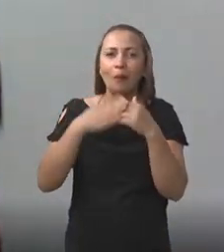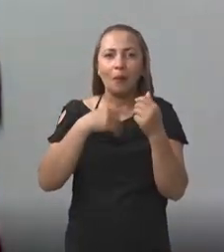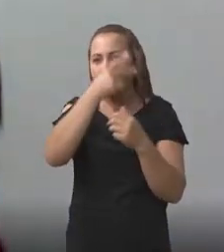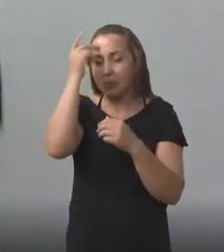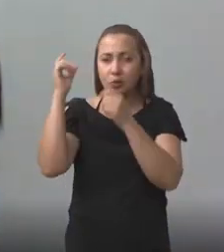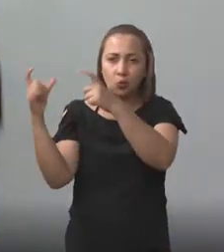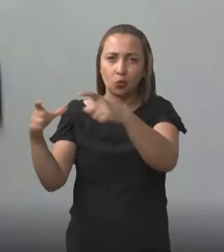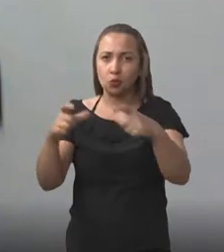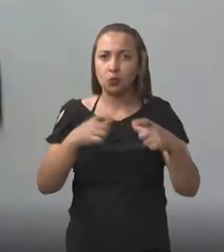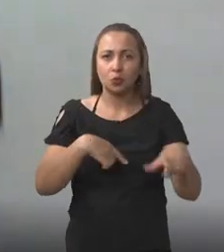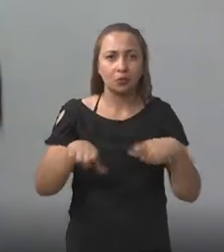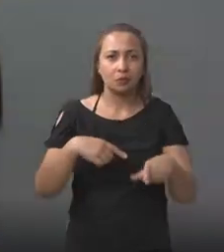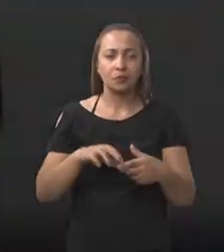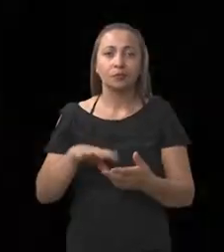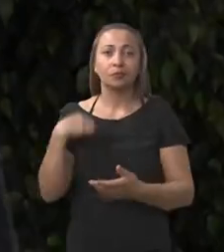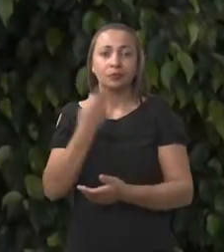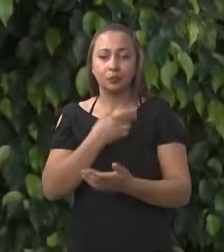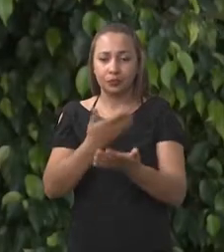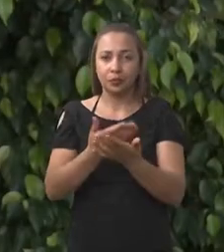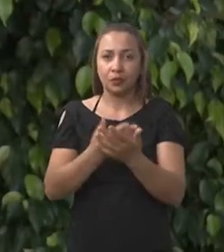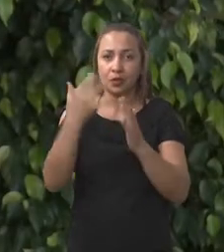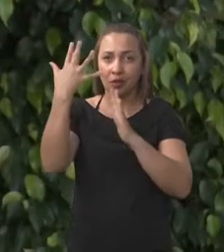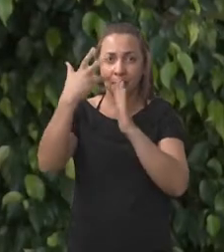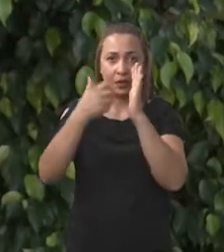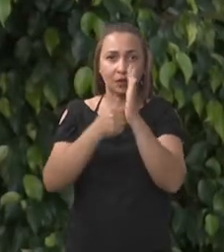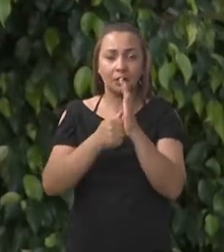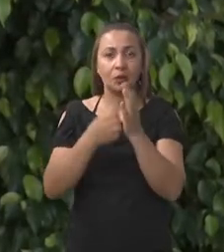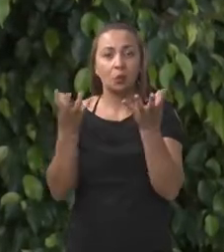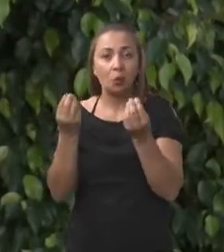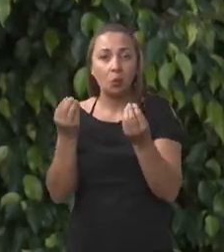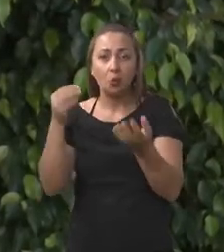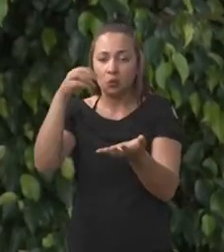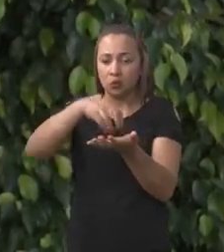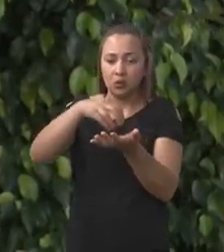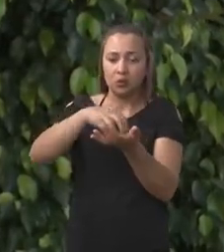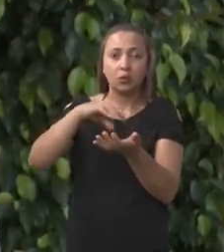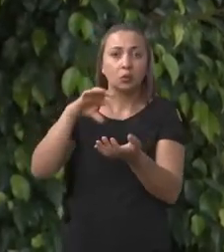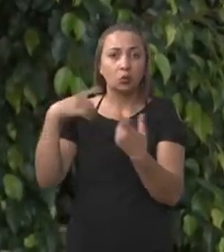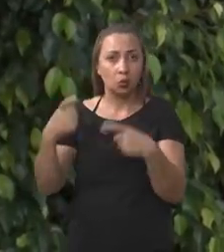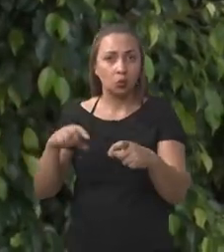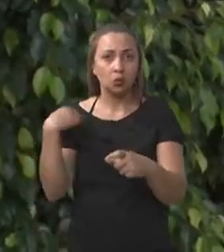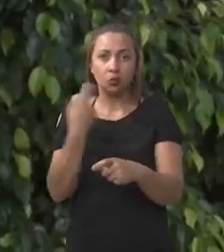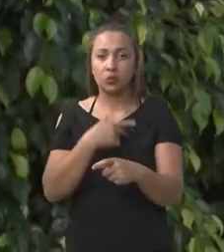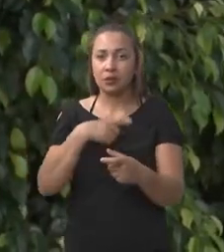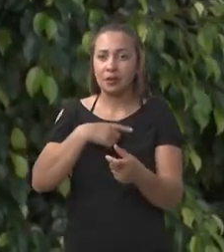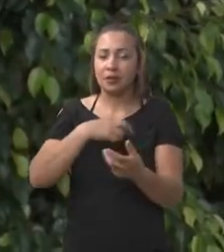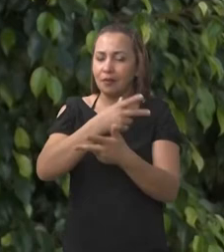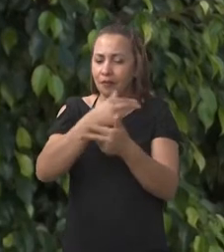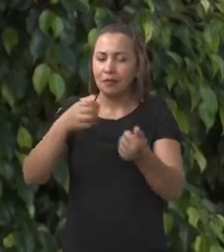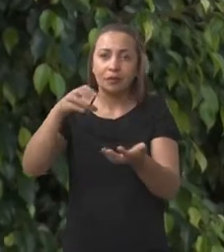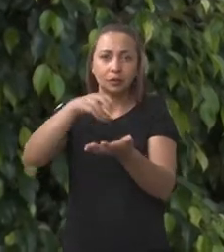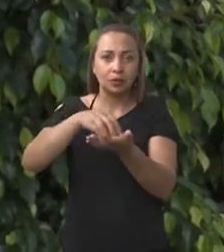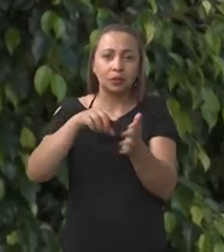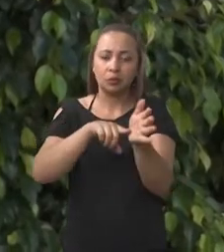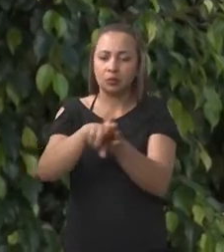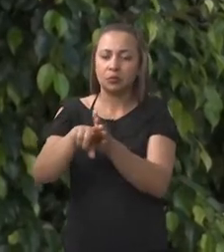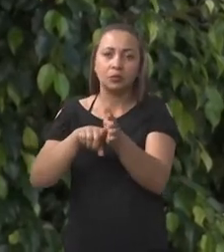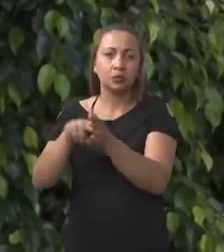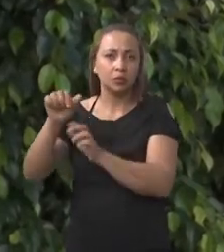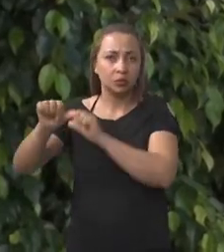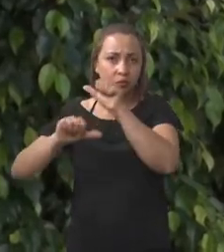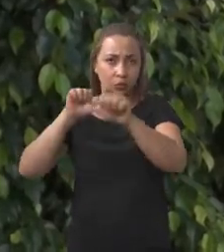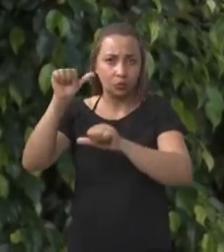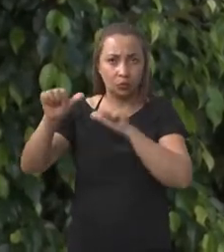qualquer categoria profissional pode participar. Nosso estudo, ele caracteriza-se como um estudo multicêntrico, onde nós temos vários centros de pesquisa